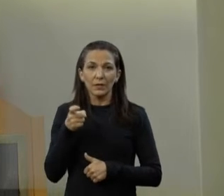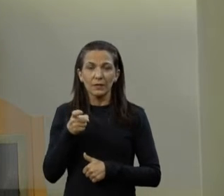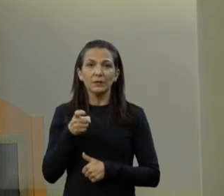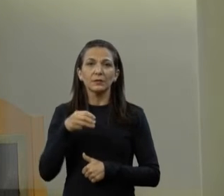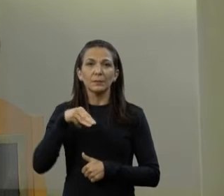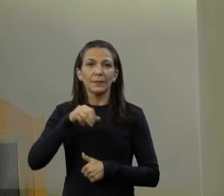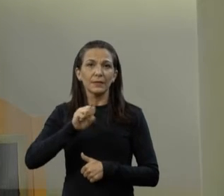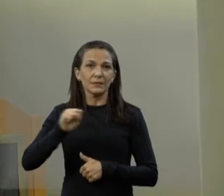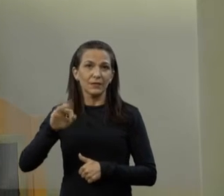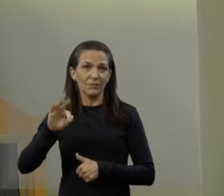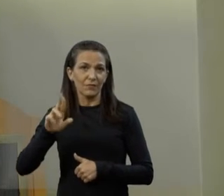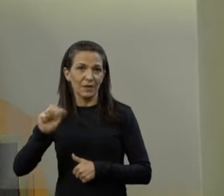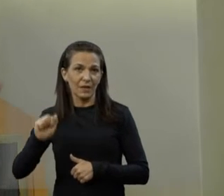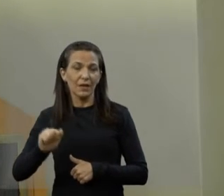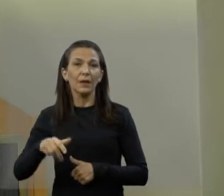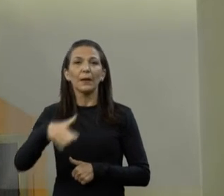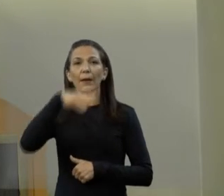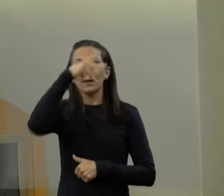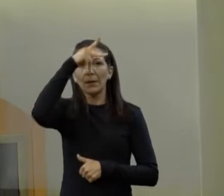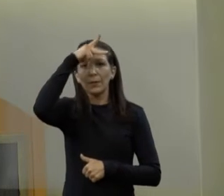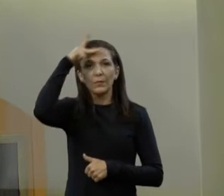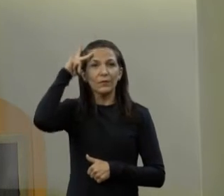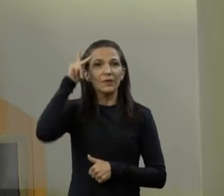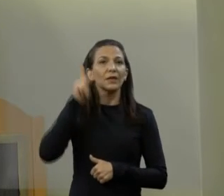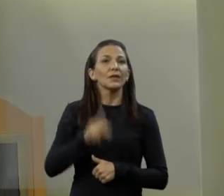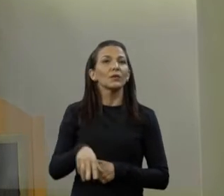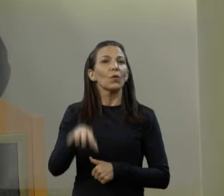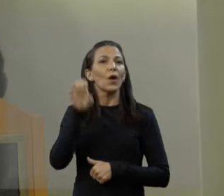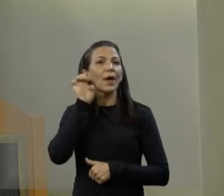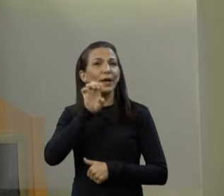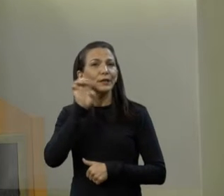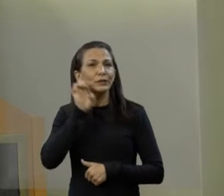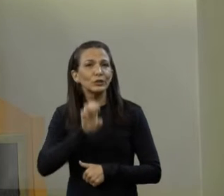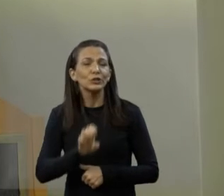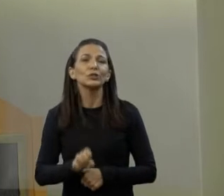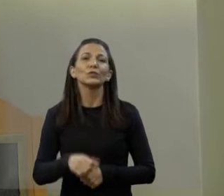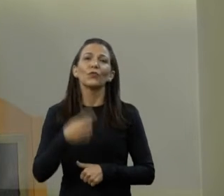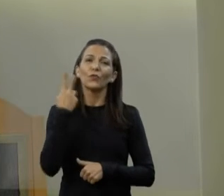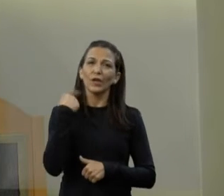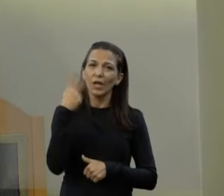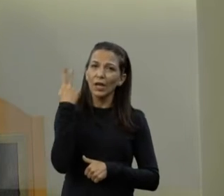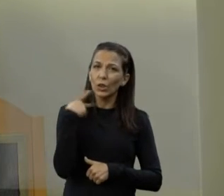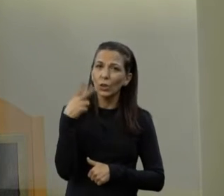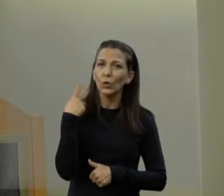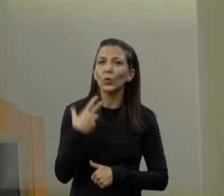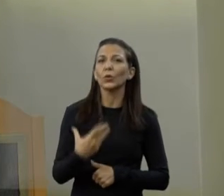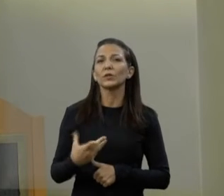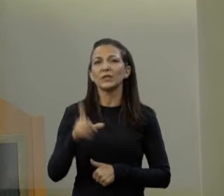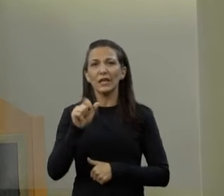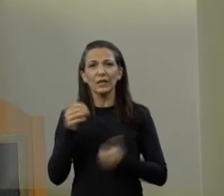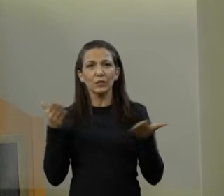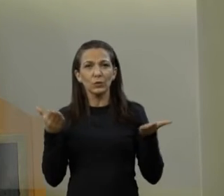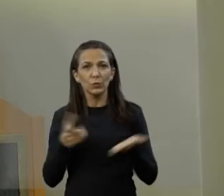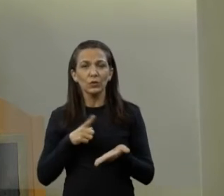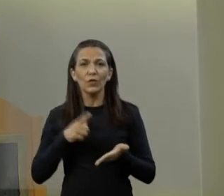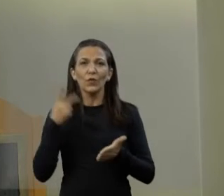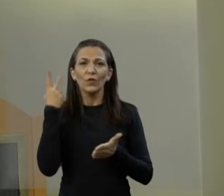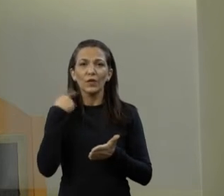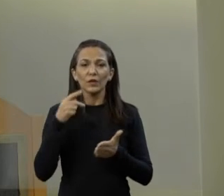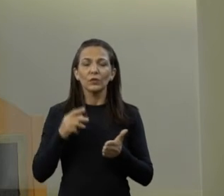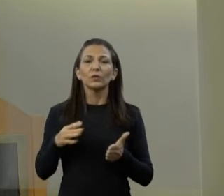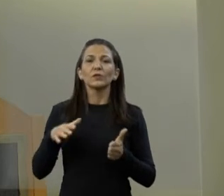tinha os três presidentes último da casa Jefferson ajuda eu tenho de Santana os vereadores vereadores da